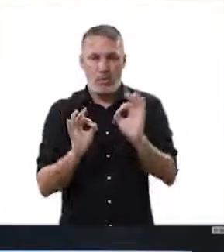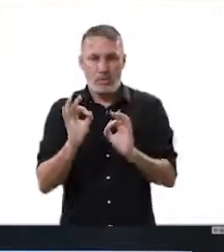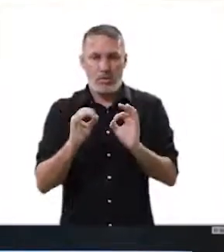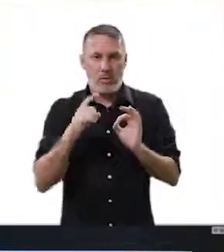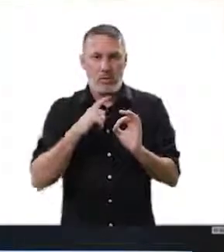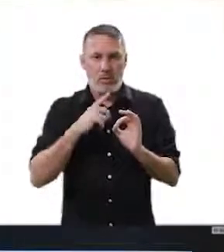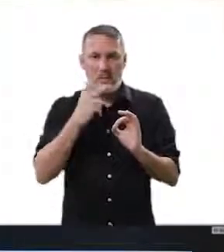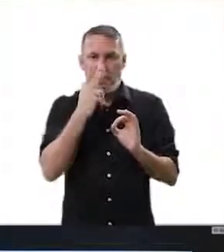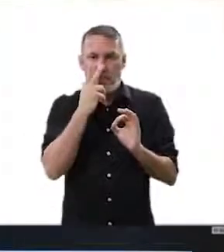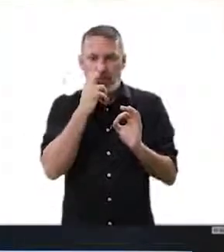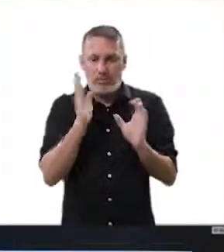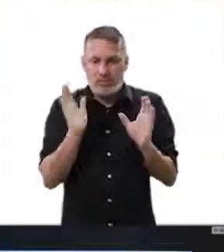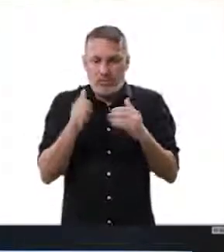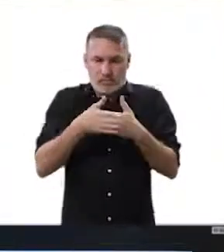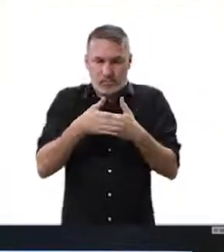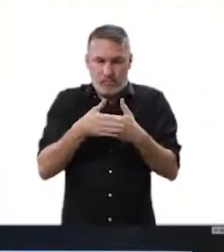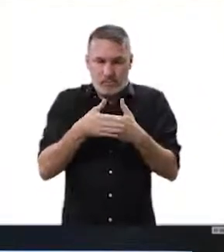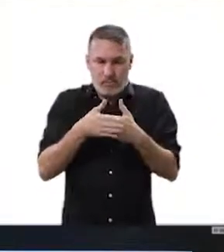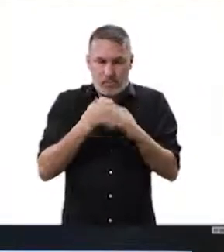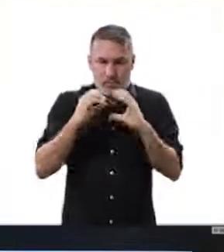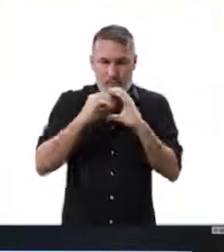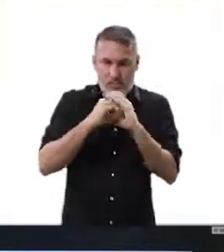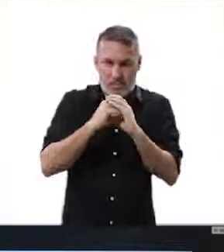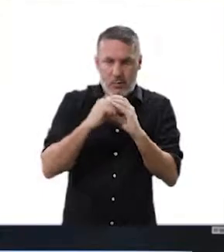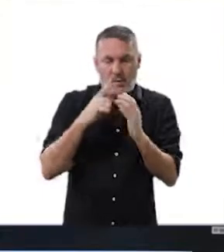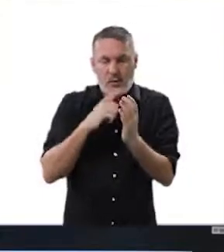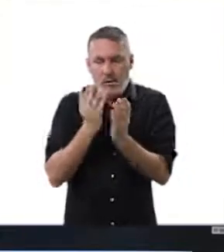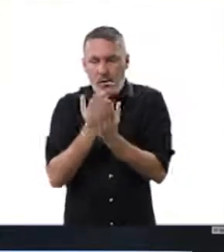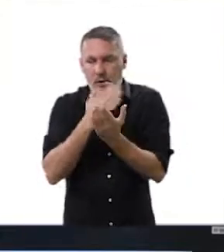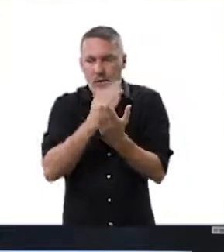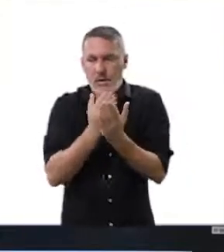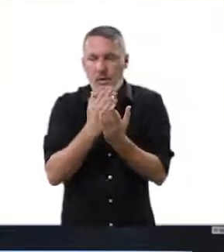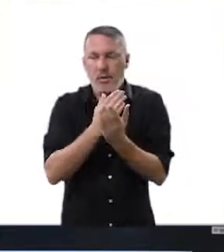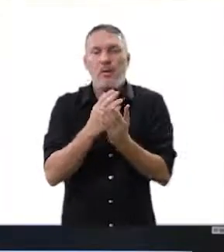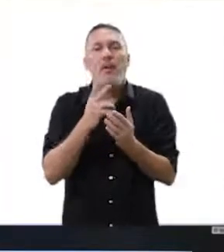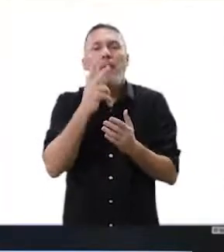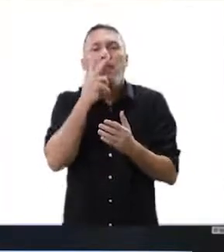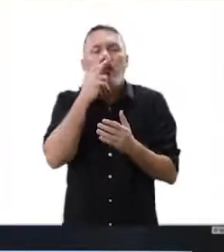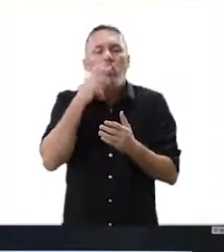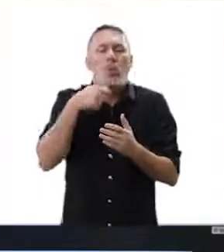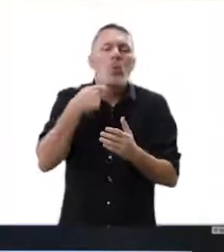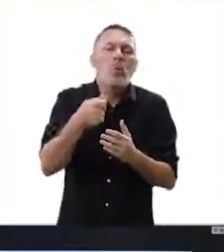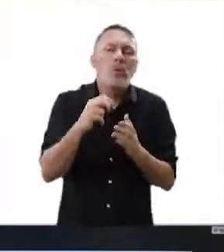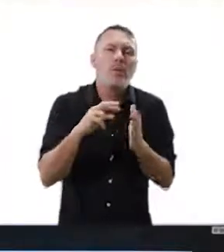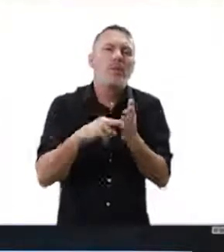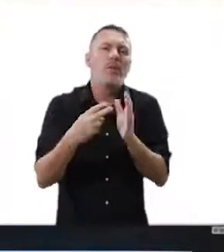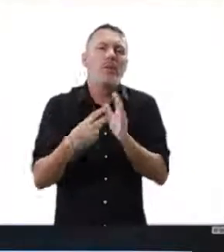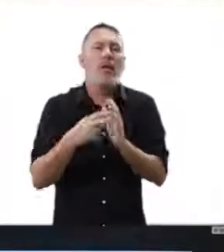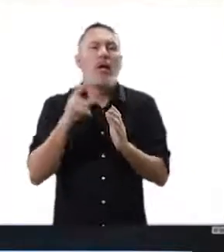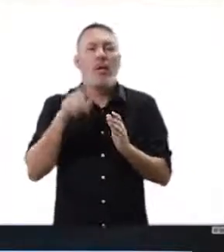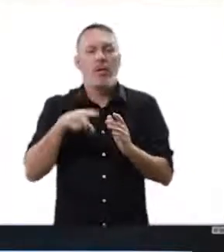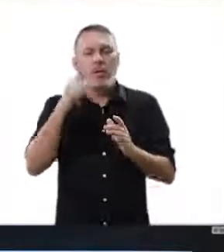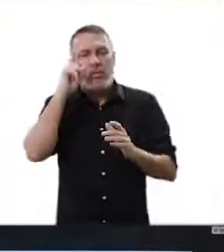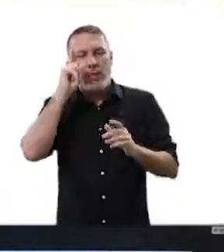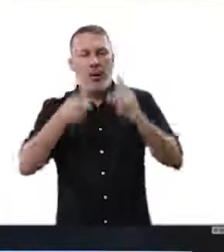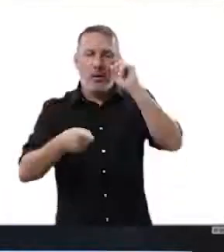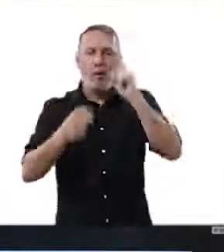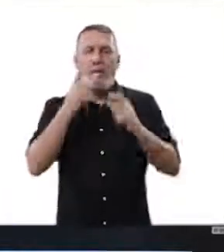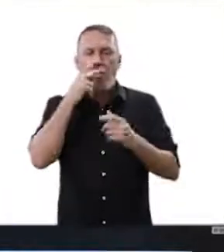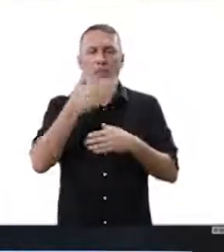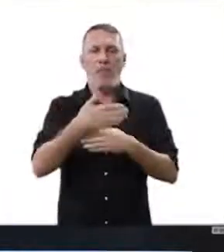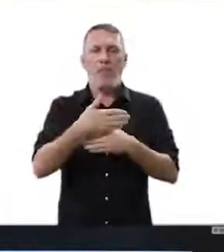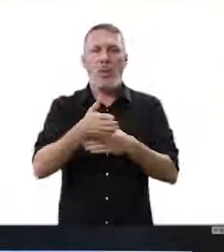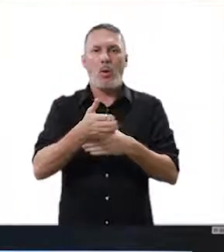da célula. Então, é ela que vai coordenar quem entra e quem sai. Por esse motivo, a gente fala que ela é uma